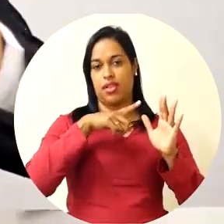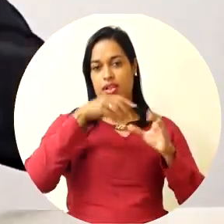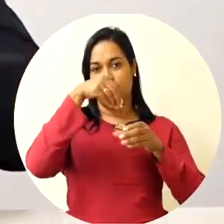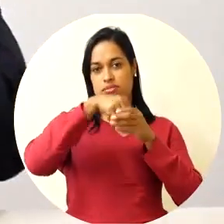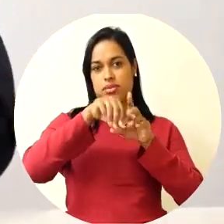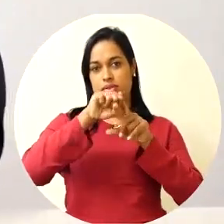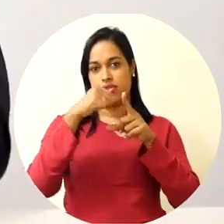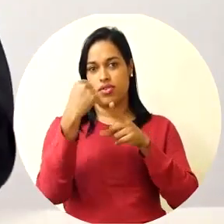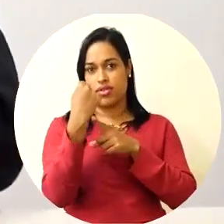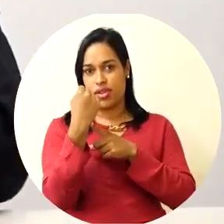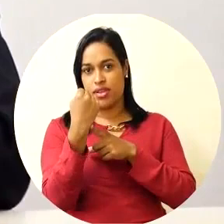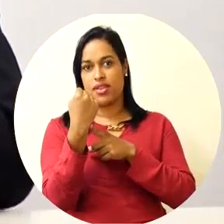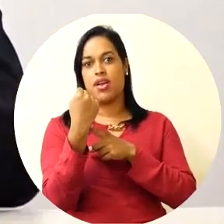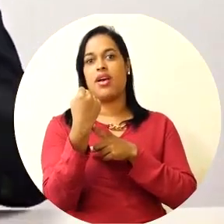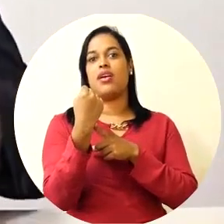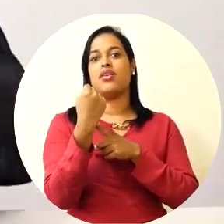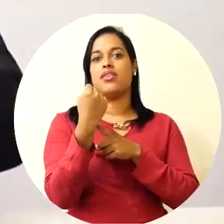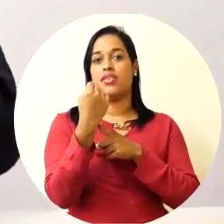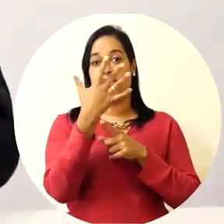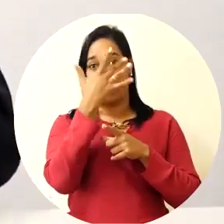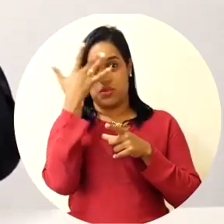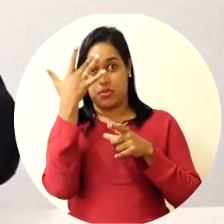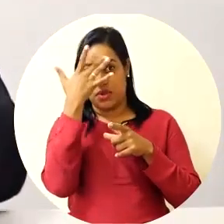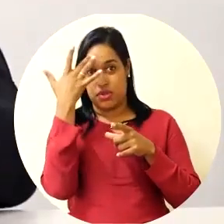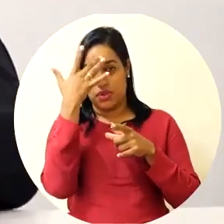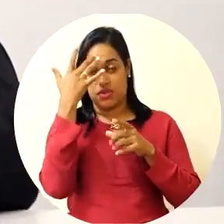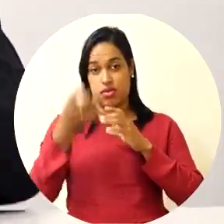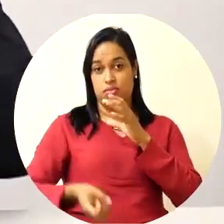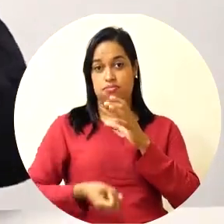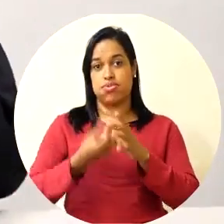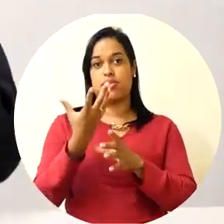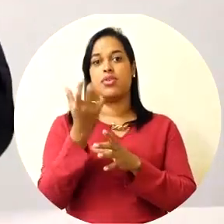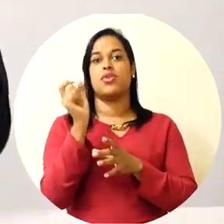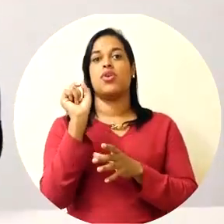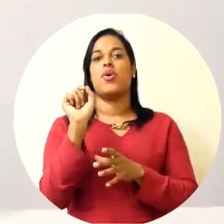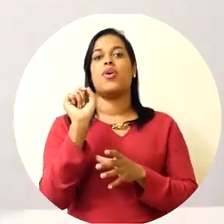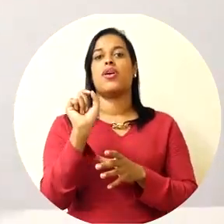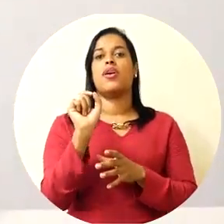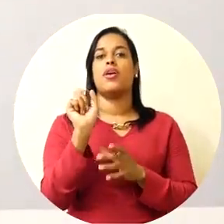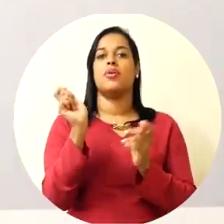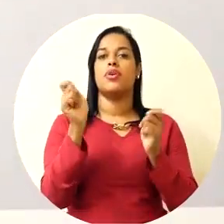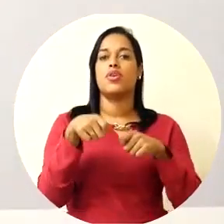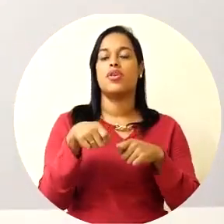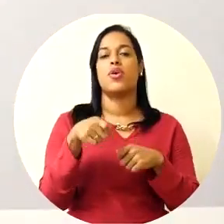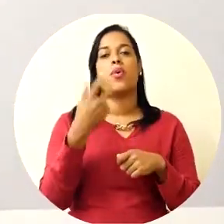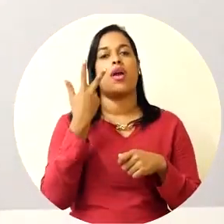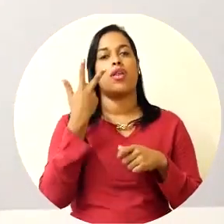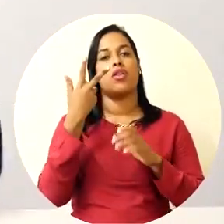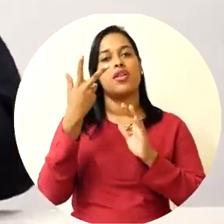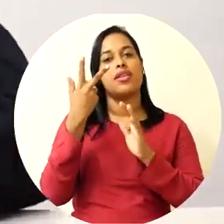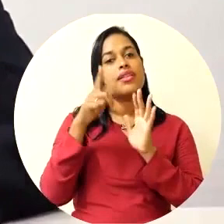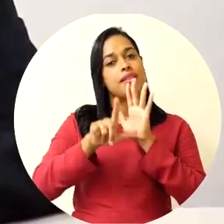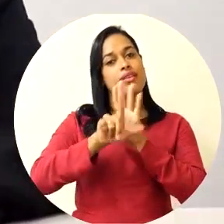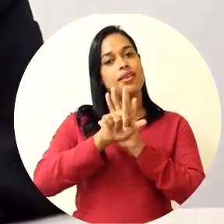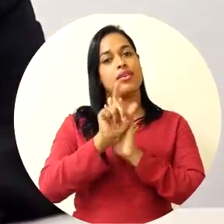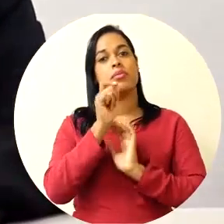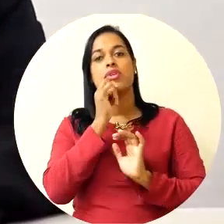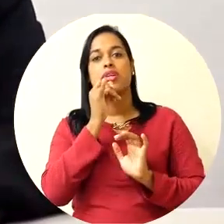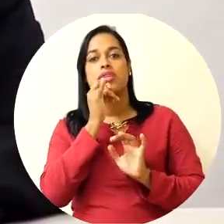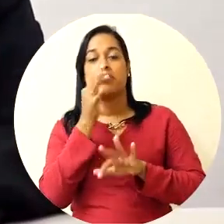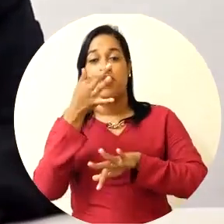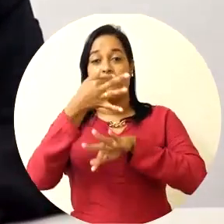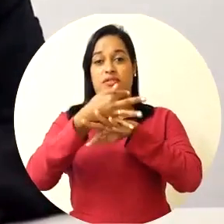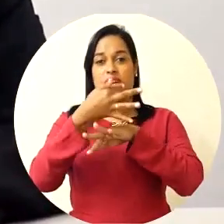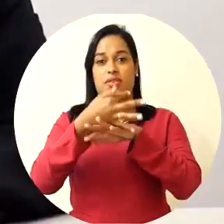os fenômenos que existem na sociedade, como os conflitos entre as pessoas, que surgem as condições para criar uma norma. Por